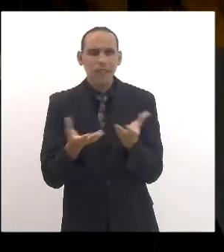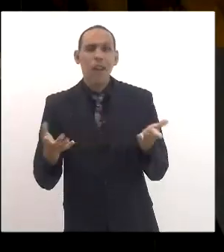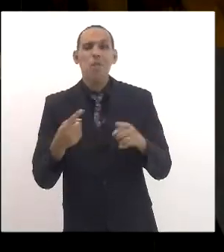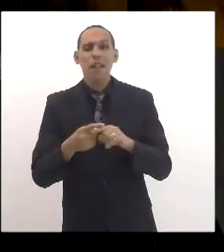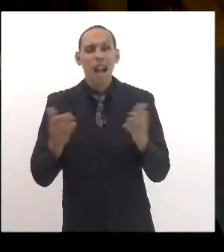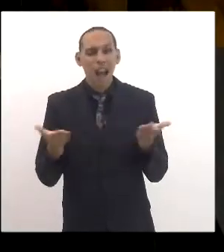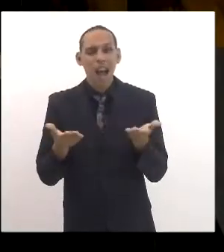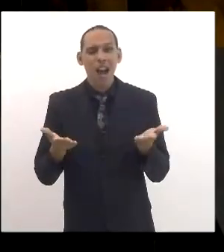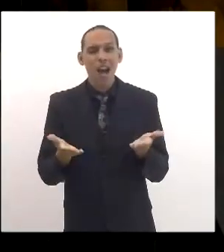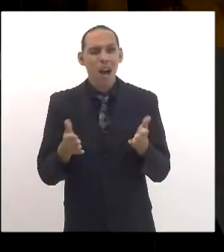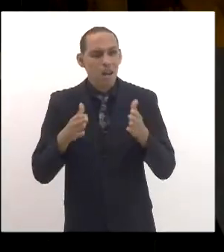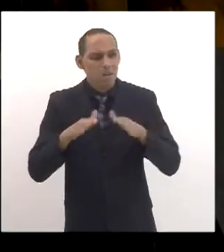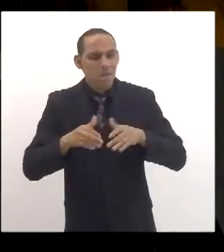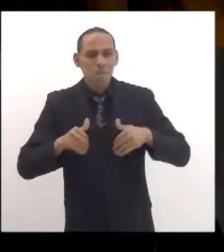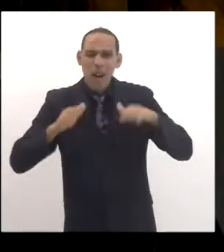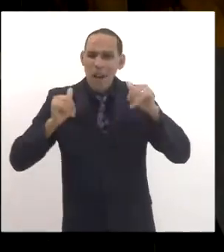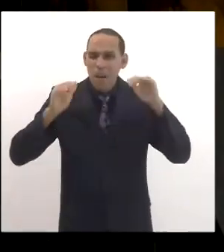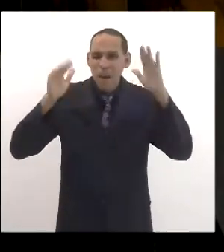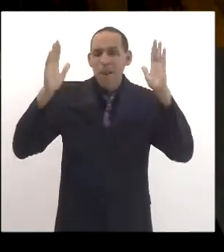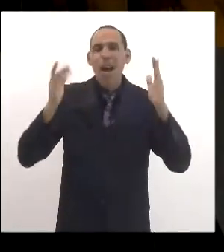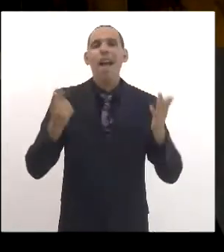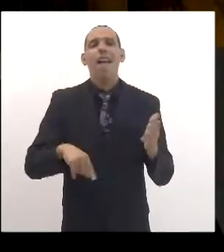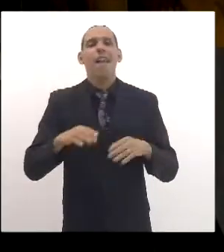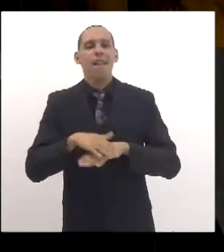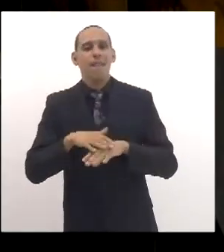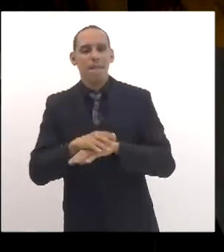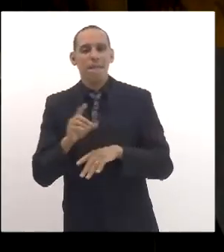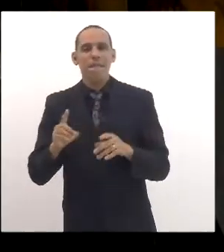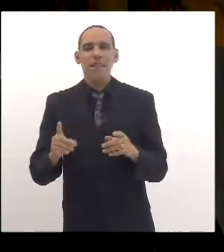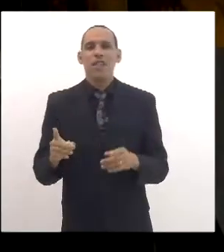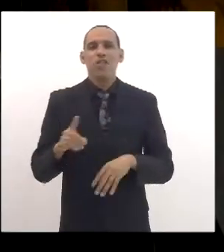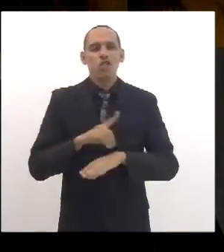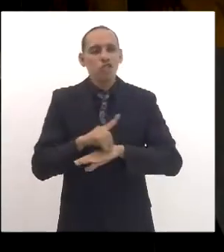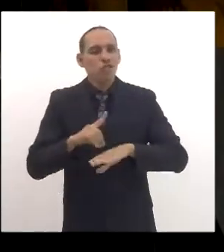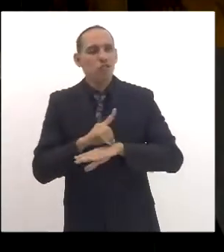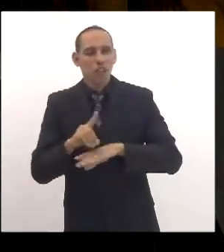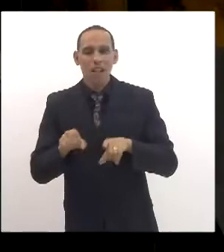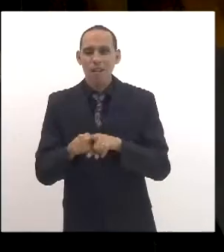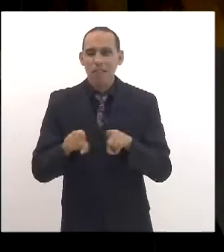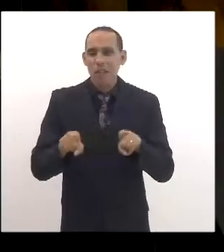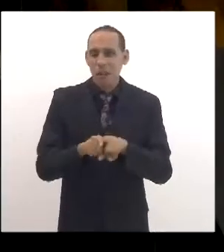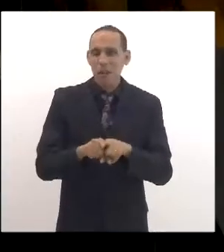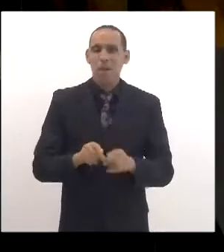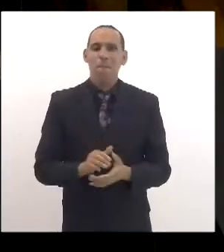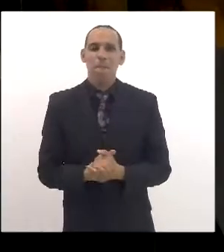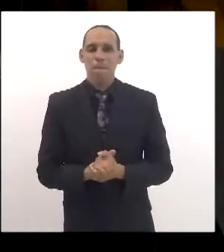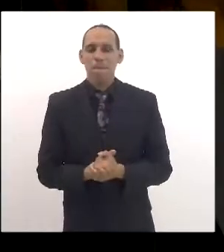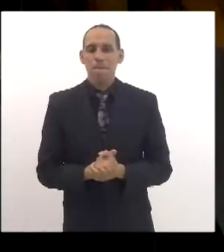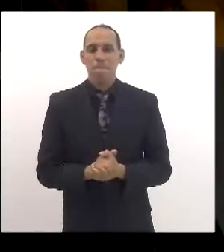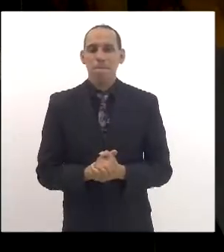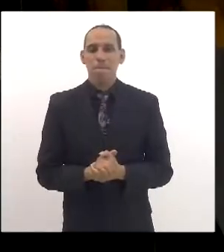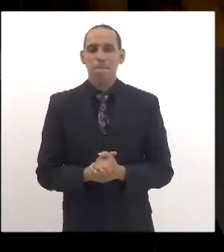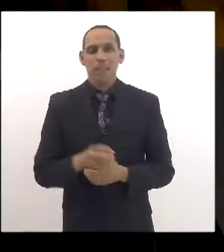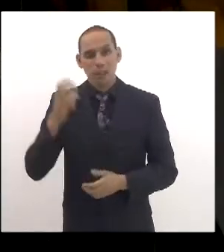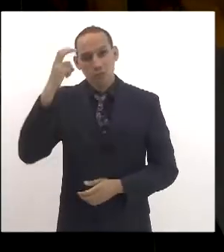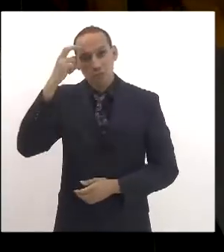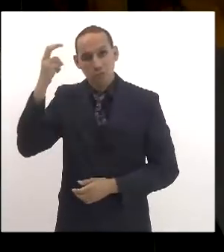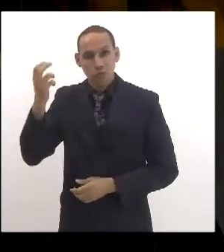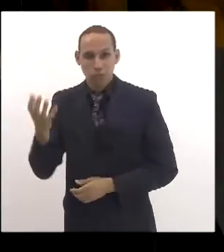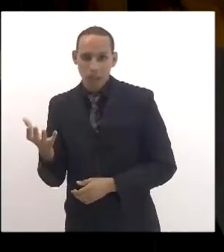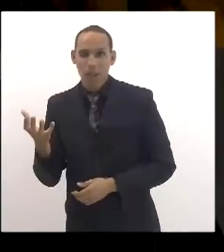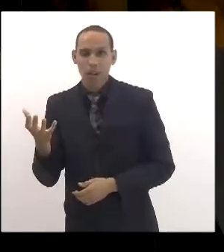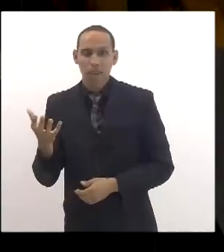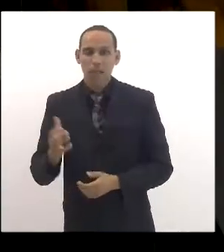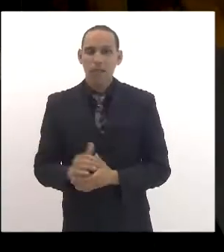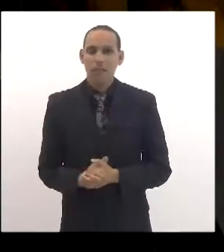mais baseada em redes digitais descentralizadas e inovações crescentemente suportadas por inteligência artificial.